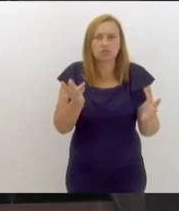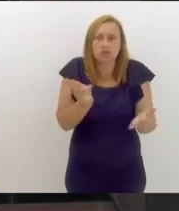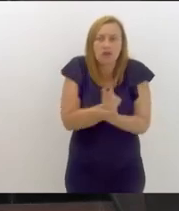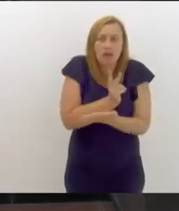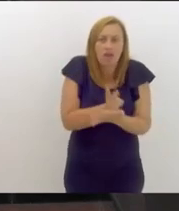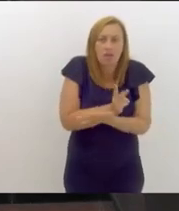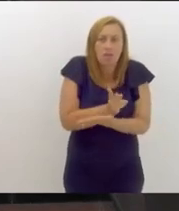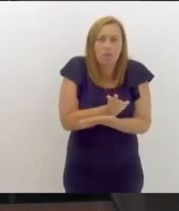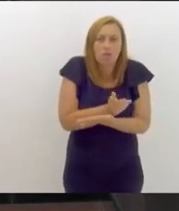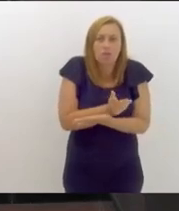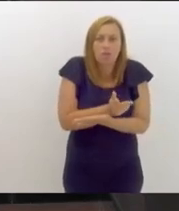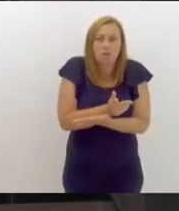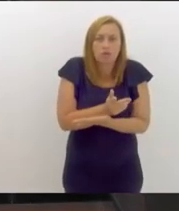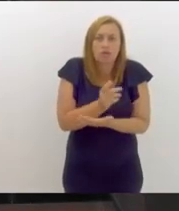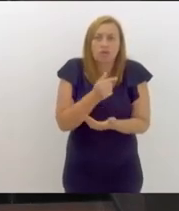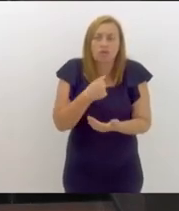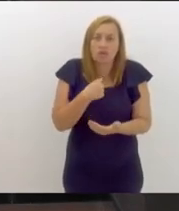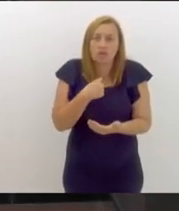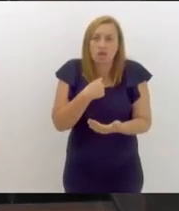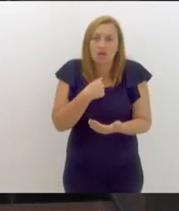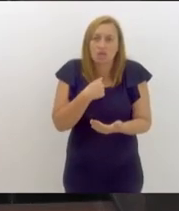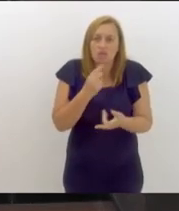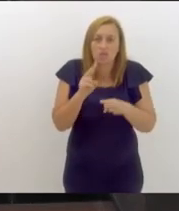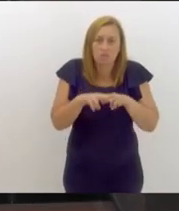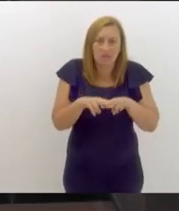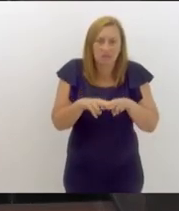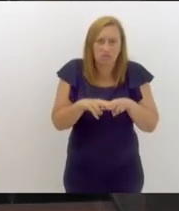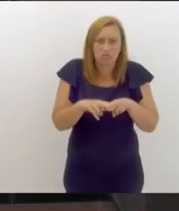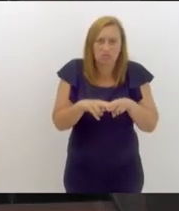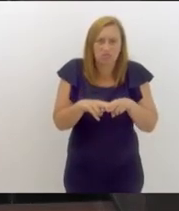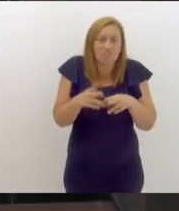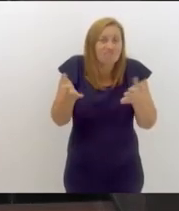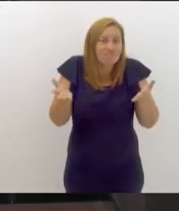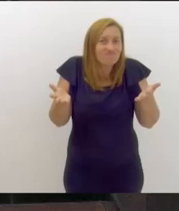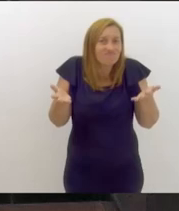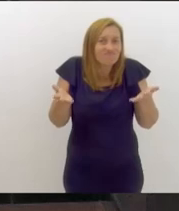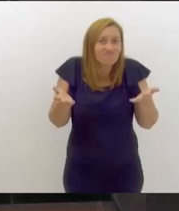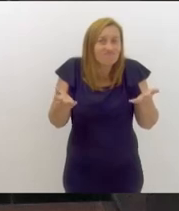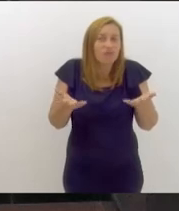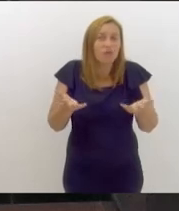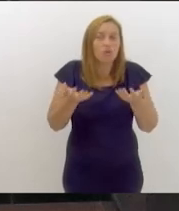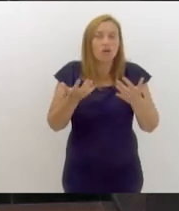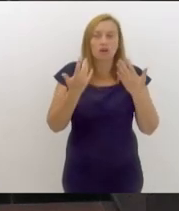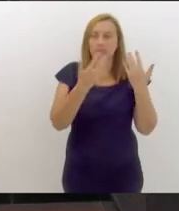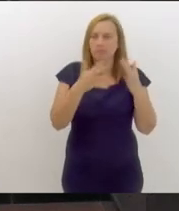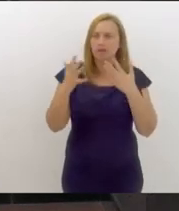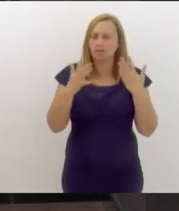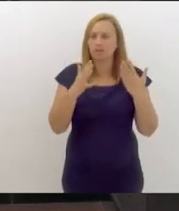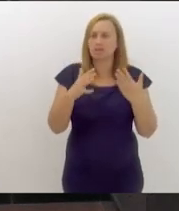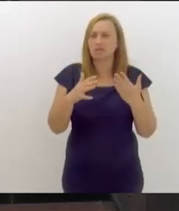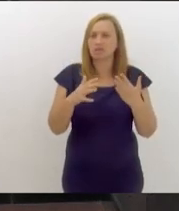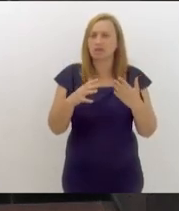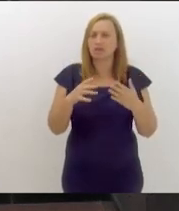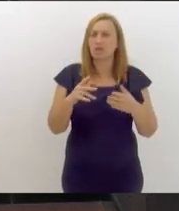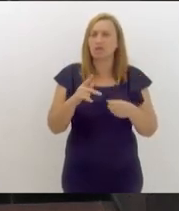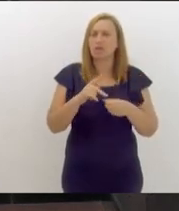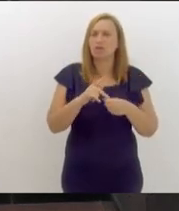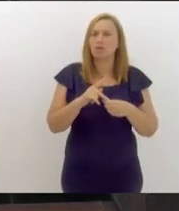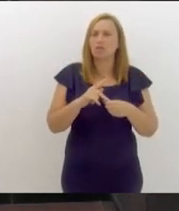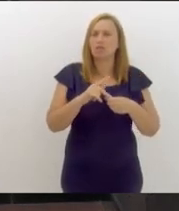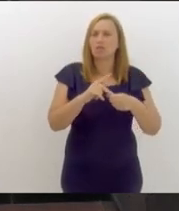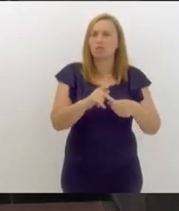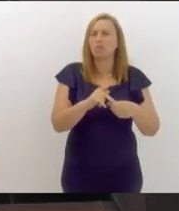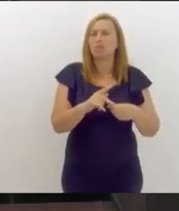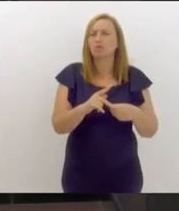errado e eu ter que pagar com a minha liberdade eu quero parabenizar um dia desse um promotor